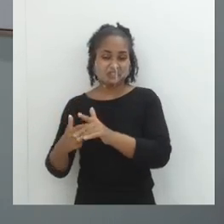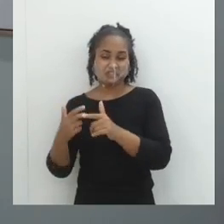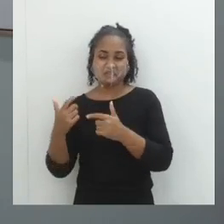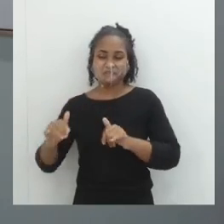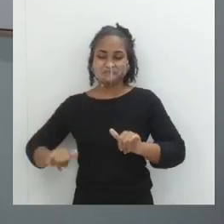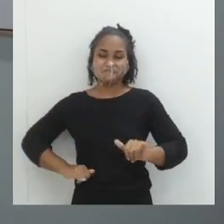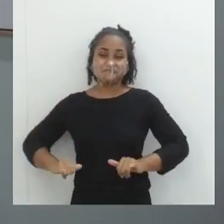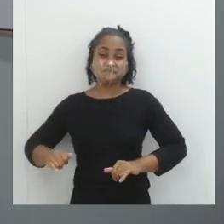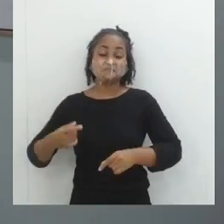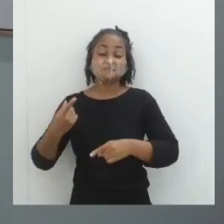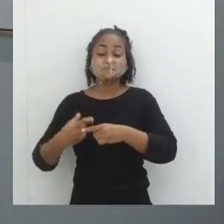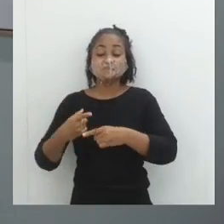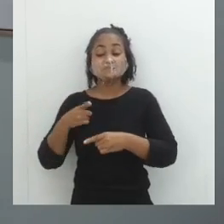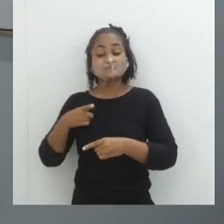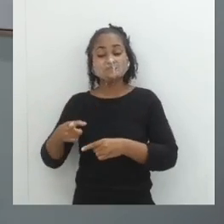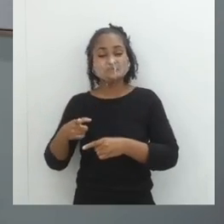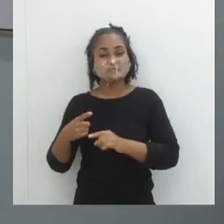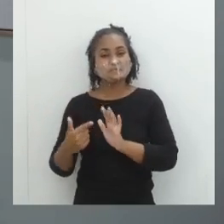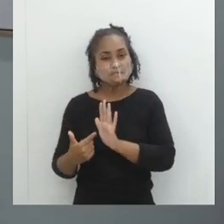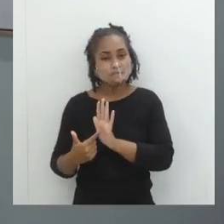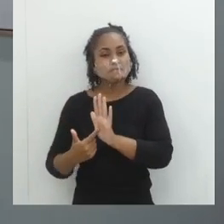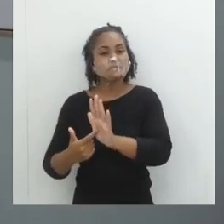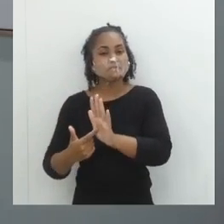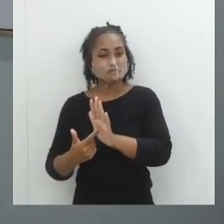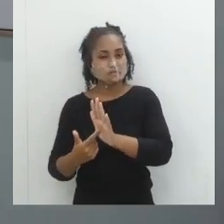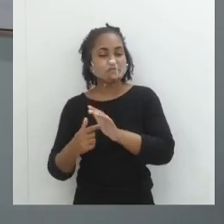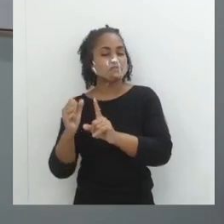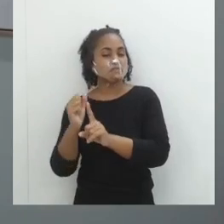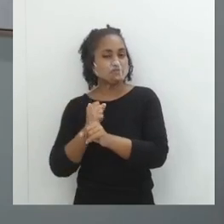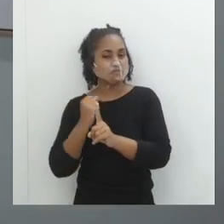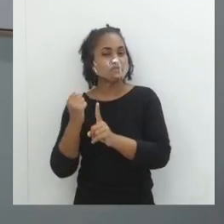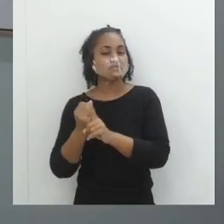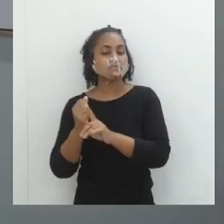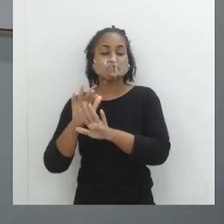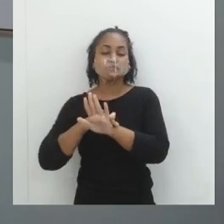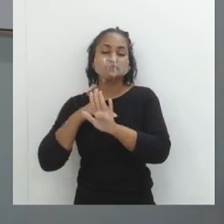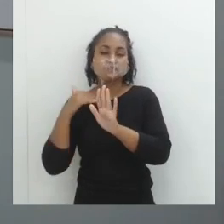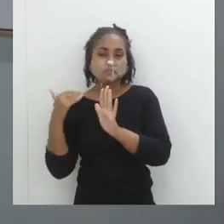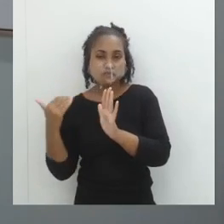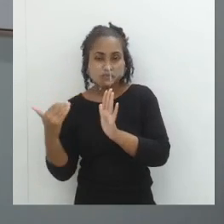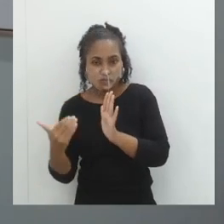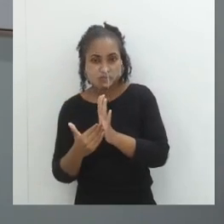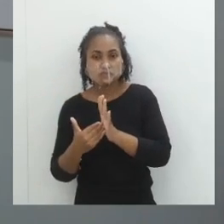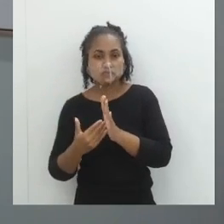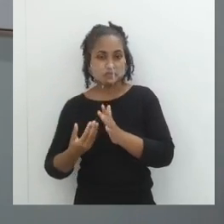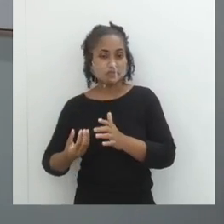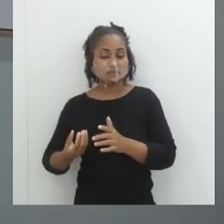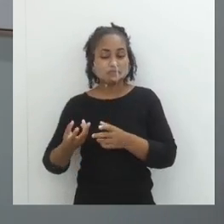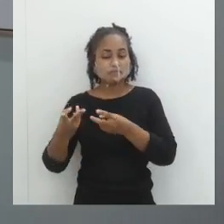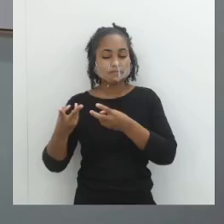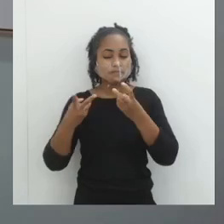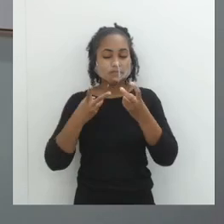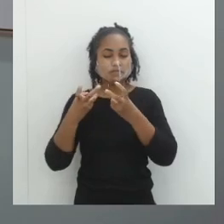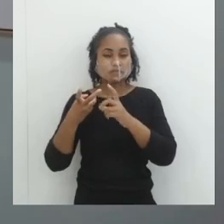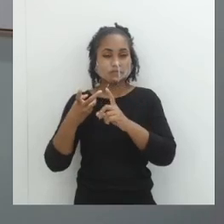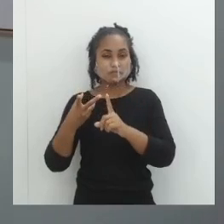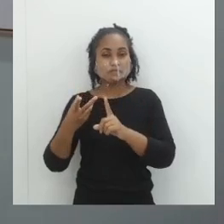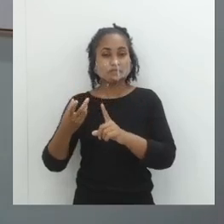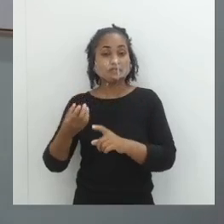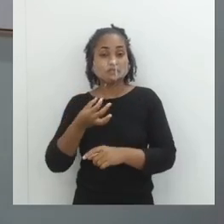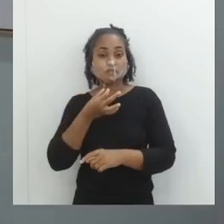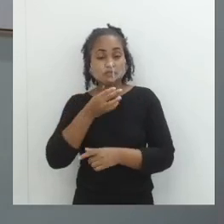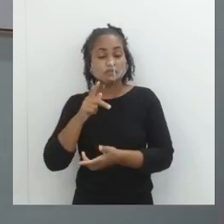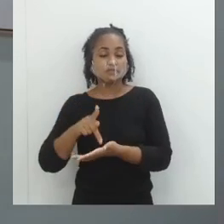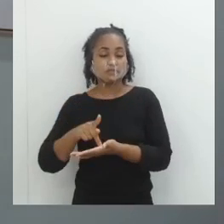tragédia, porque a tragédia ela representa a sociedade como um todo, na sua visão crítica e